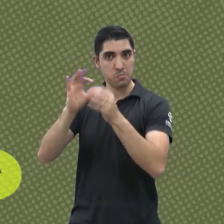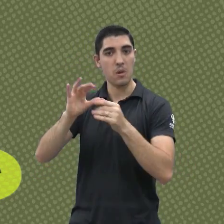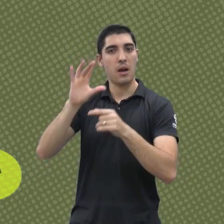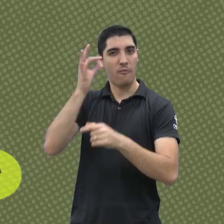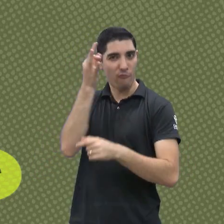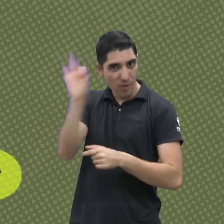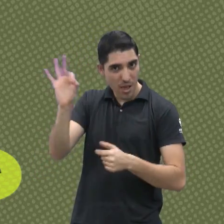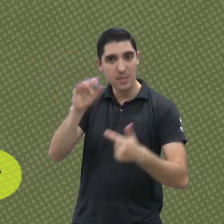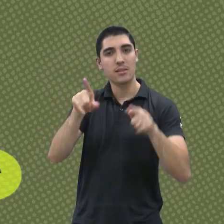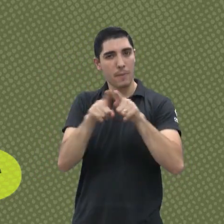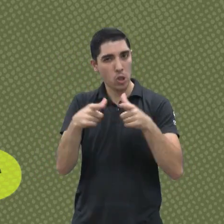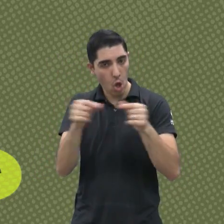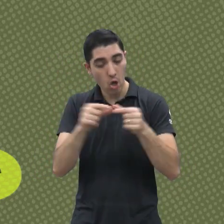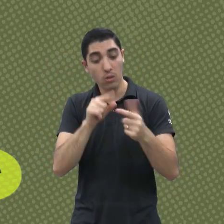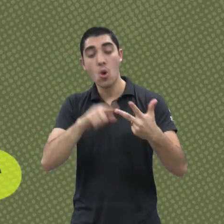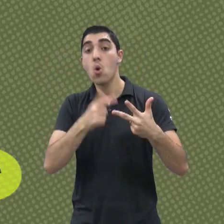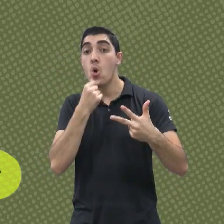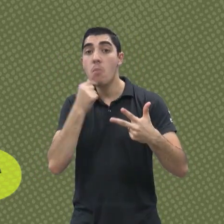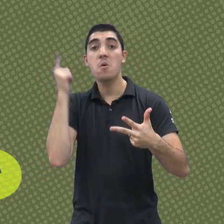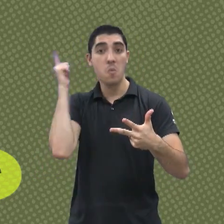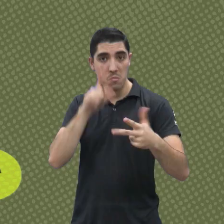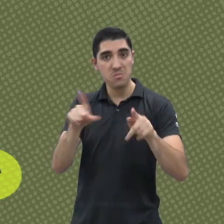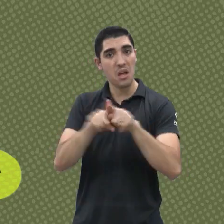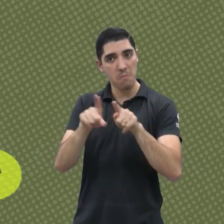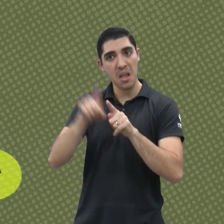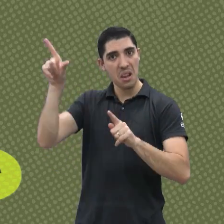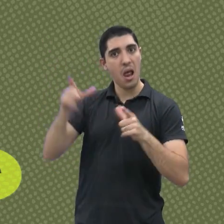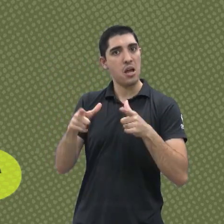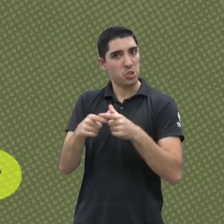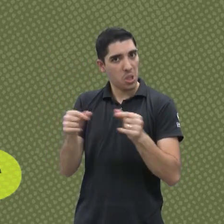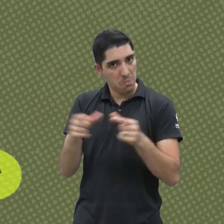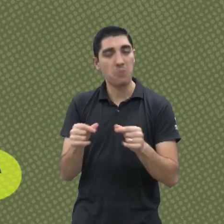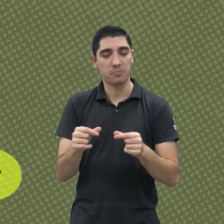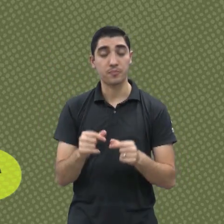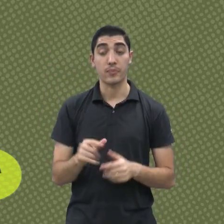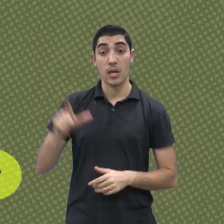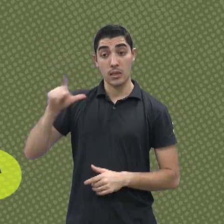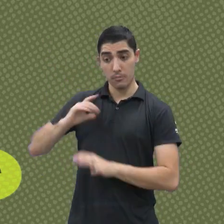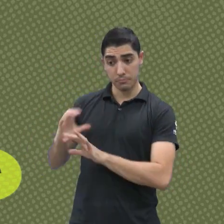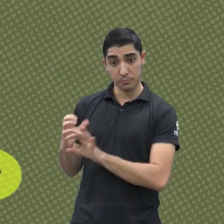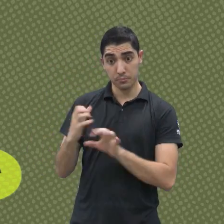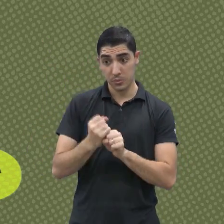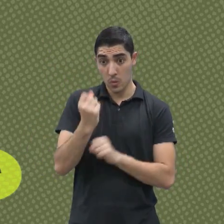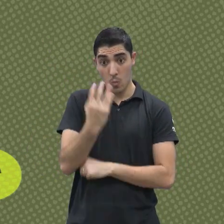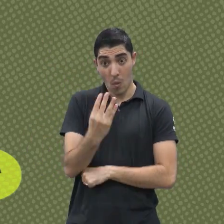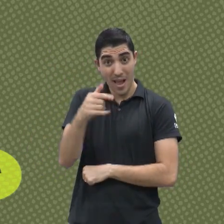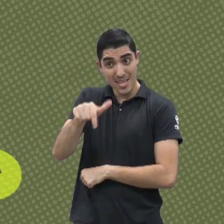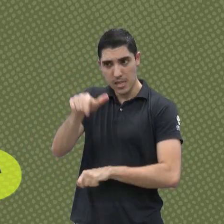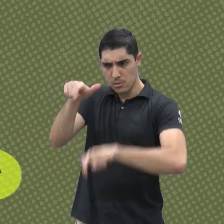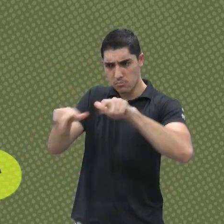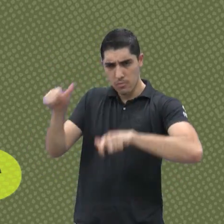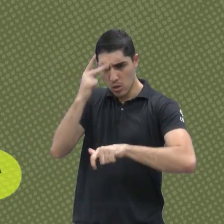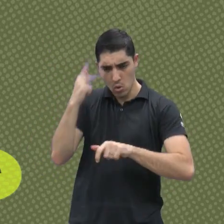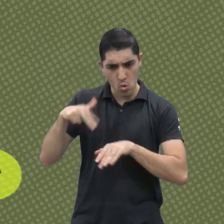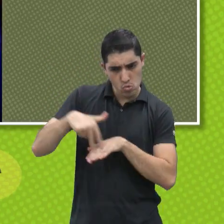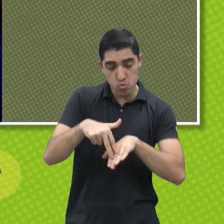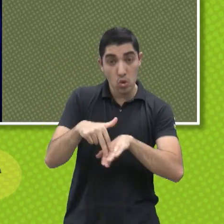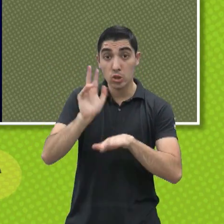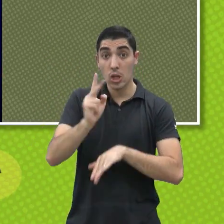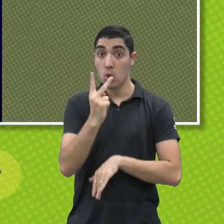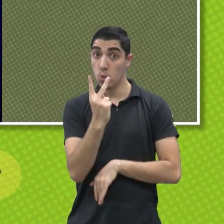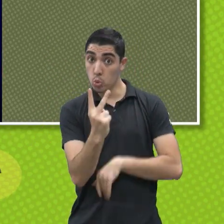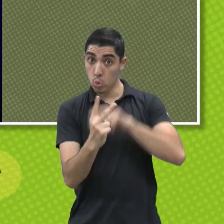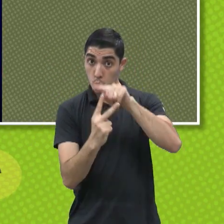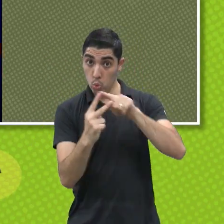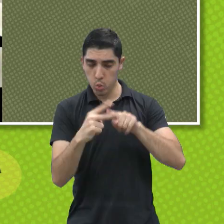aconteceu a qualificação feminina, com 47 atletas em busca de uma vaga nas quartas de final. Cada atleta realizou 2 voltas de 45